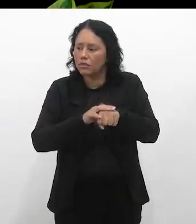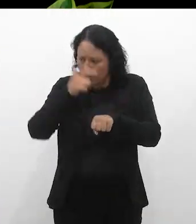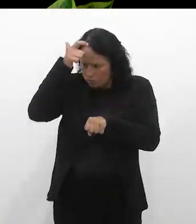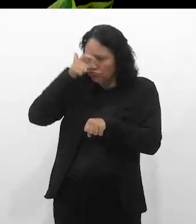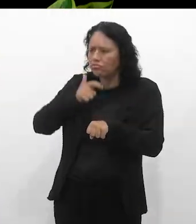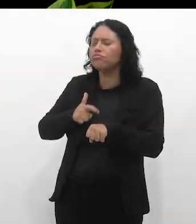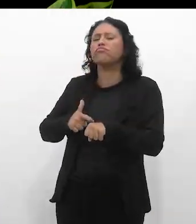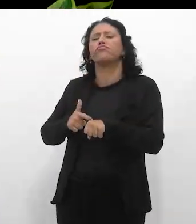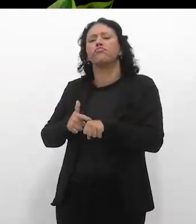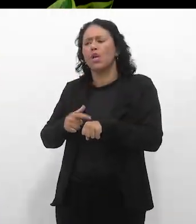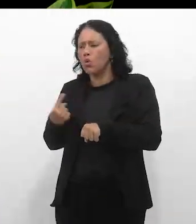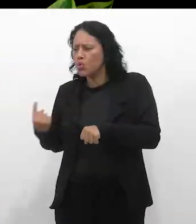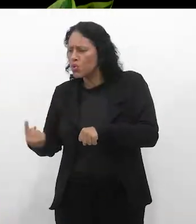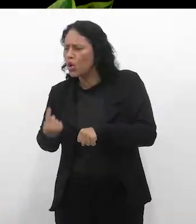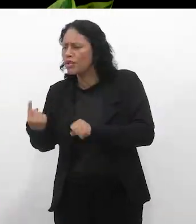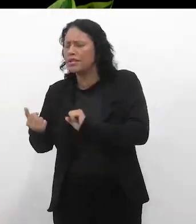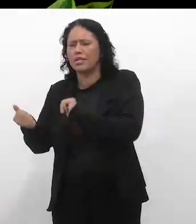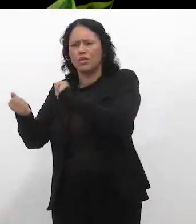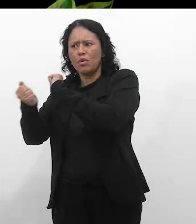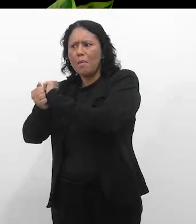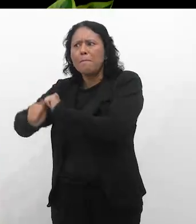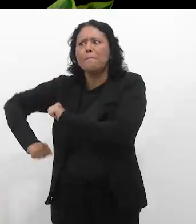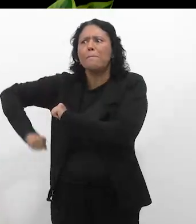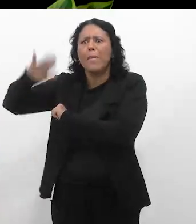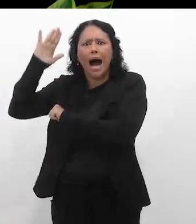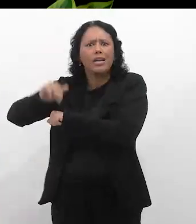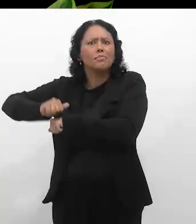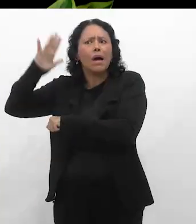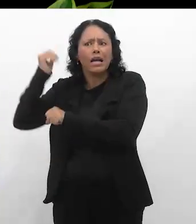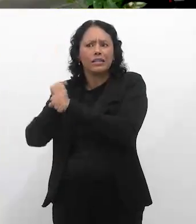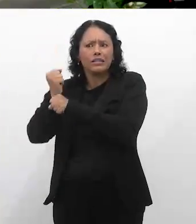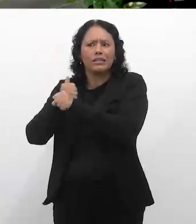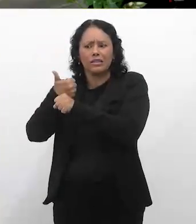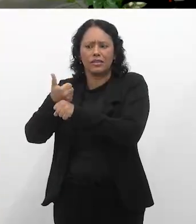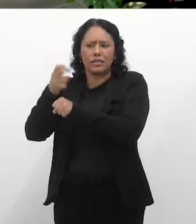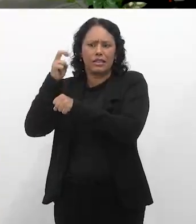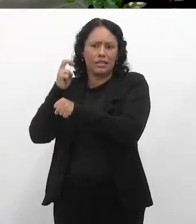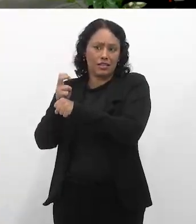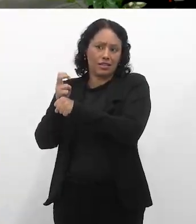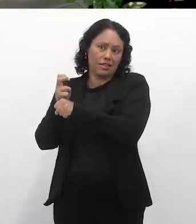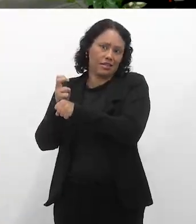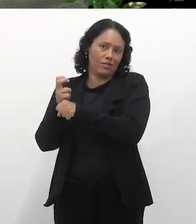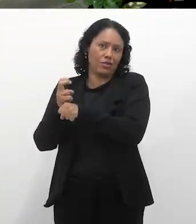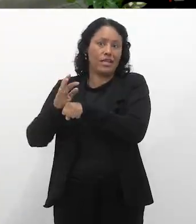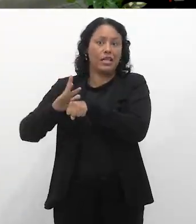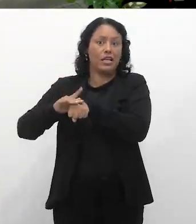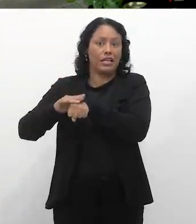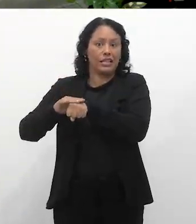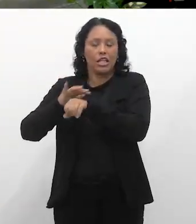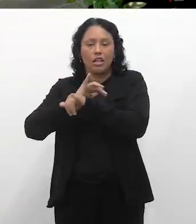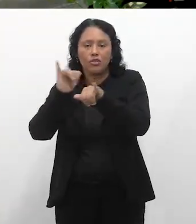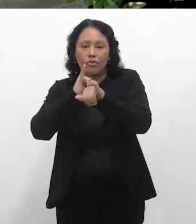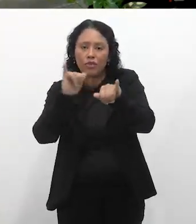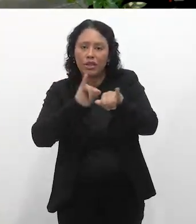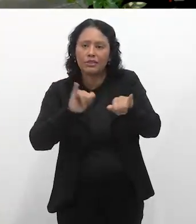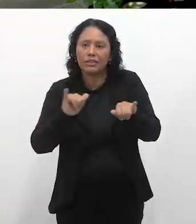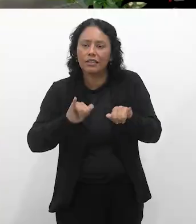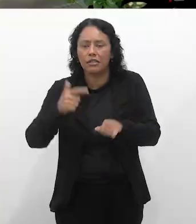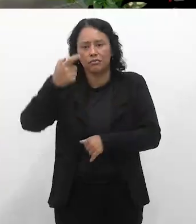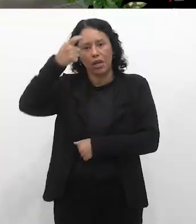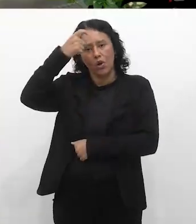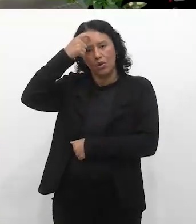estou sozinho aí com a minha equipe nessa luta há mais de 15 anos. O Dr. Crispi foi pioneiro, né?